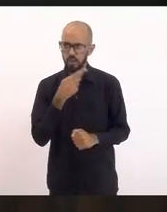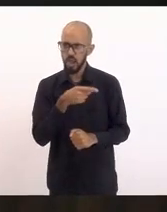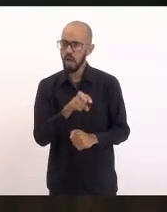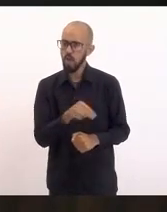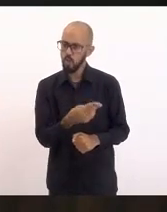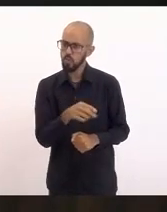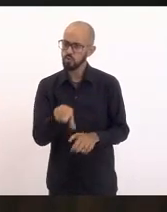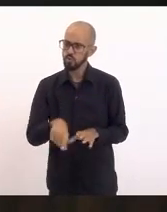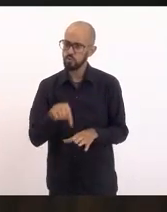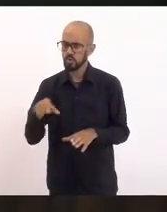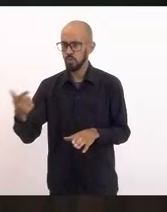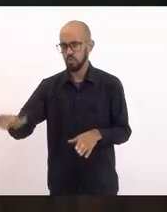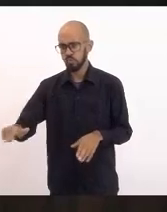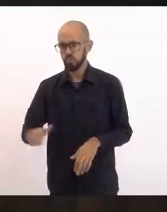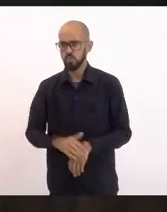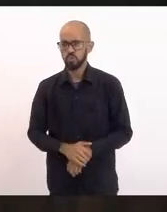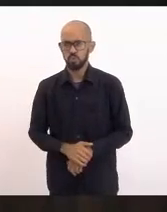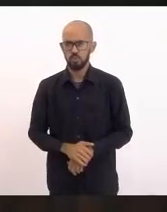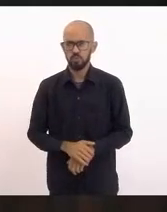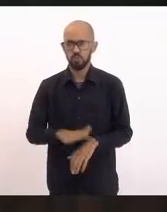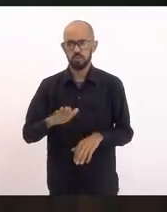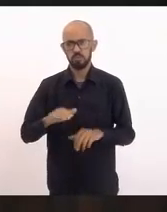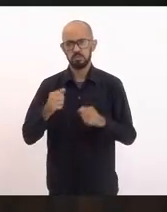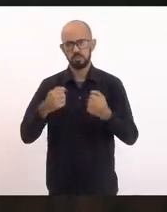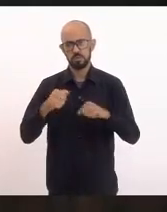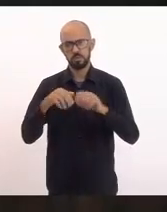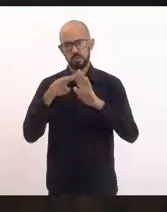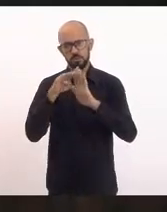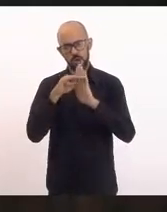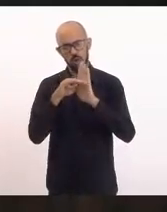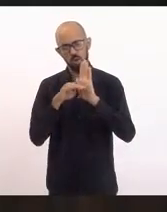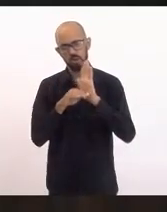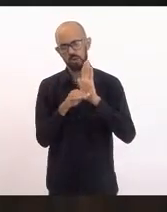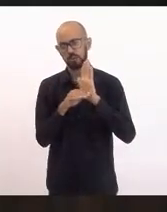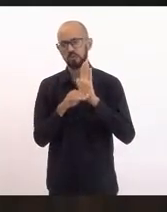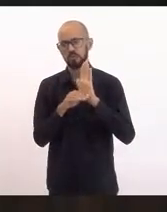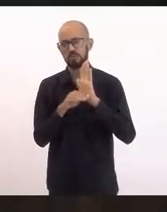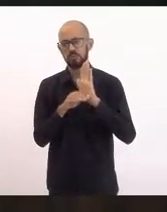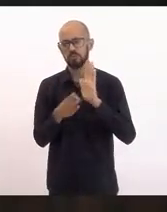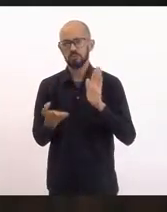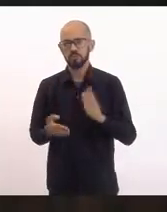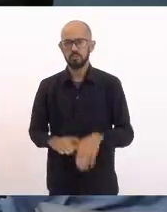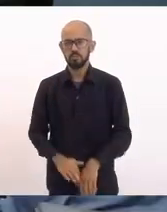falar. Desde que seja por ordem. Ok.